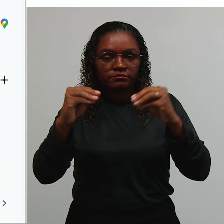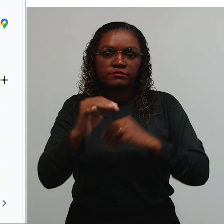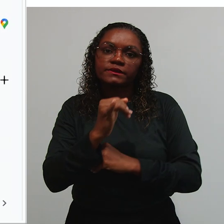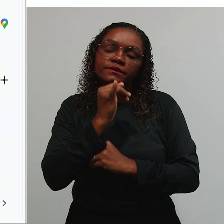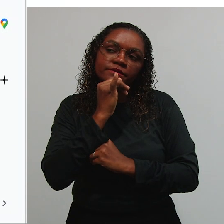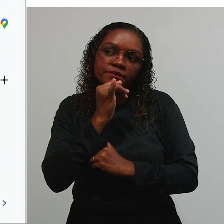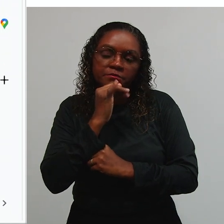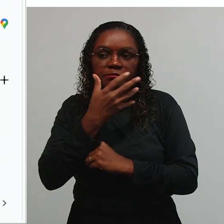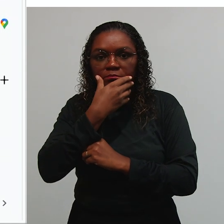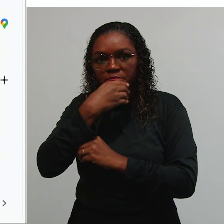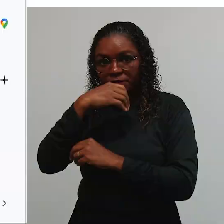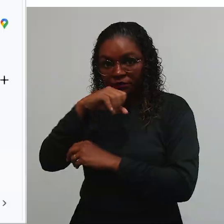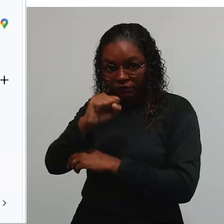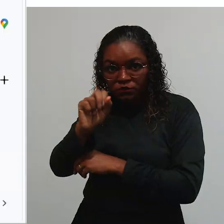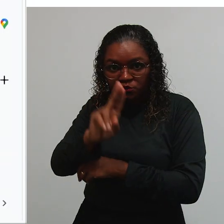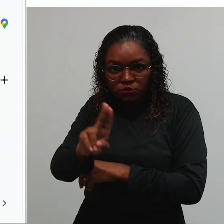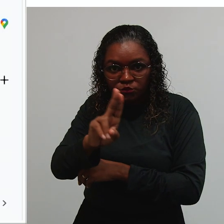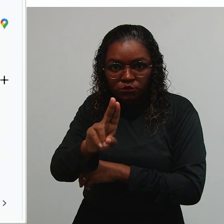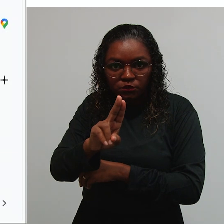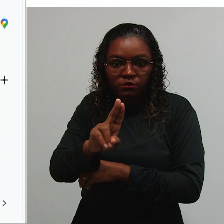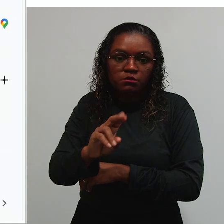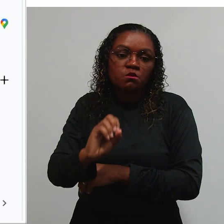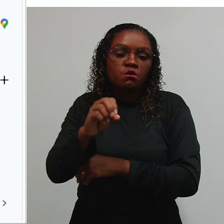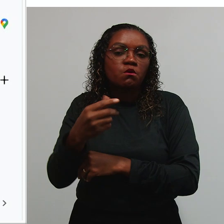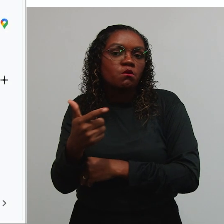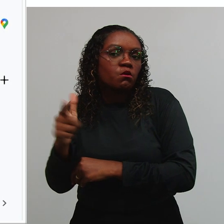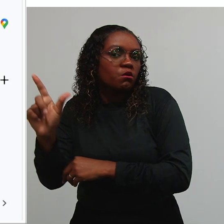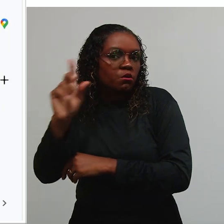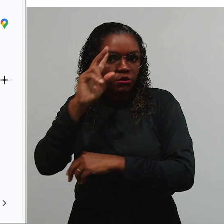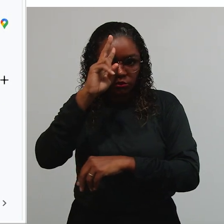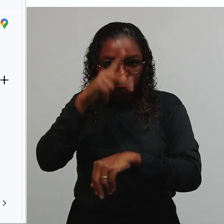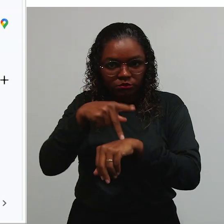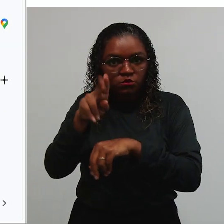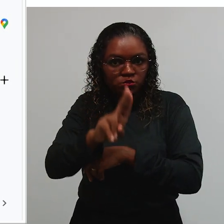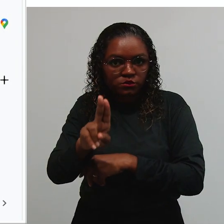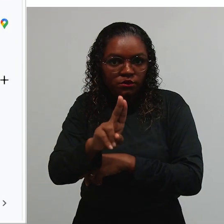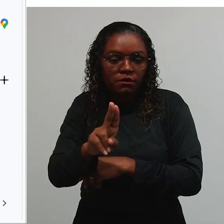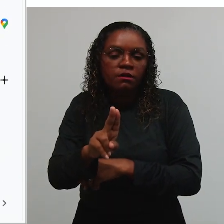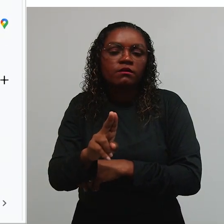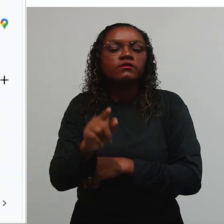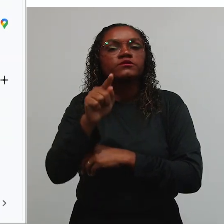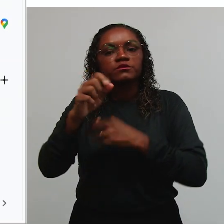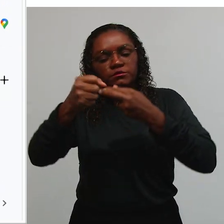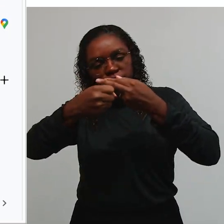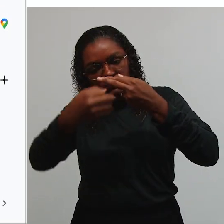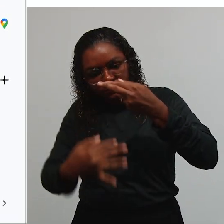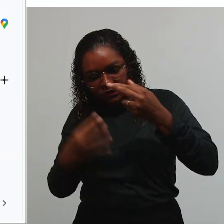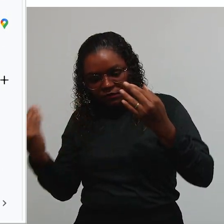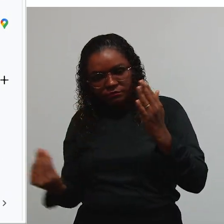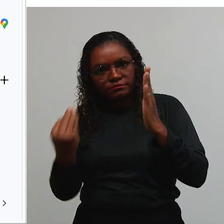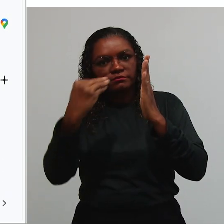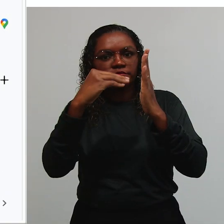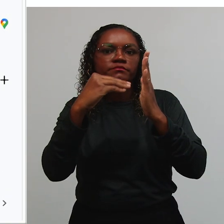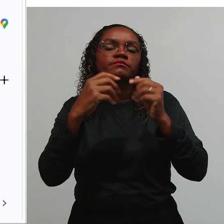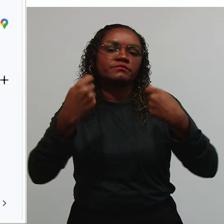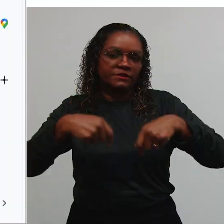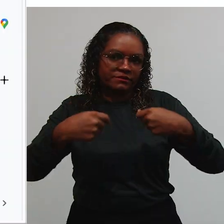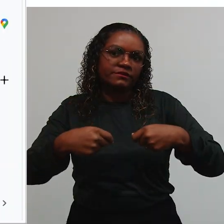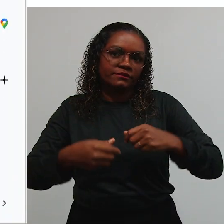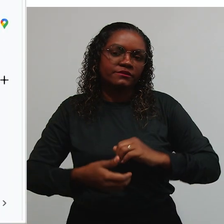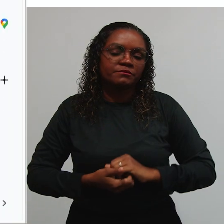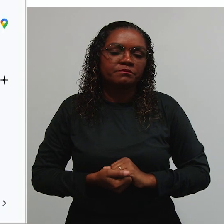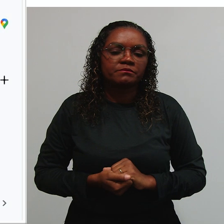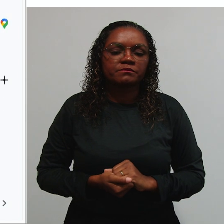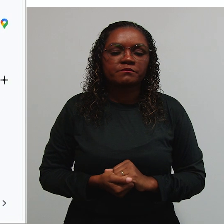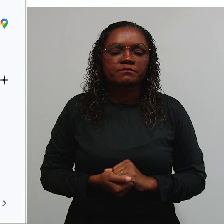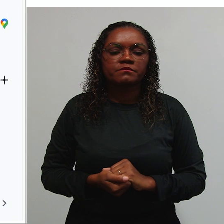feito citação do Paulinho, se você tiver feito qualquer autor, ele vai vir aqui para a lista de referências. A lista